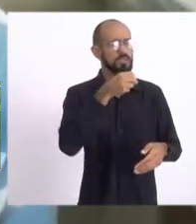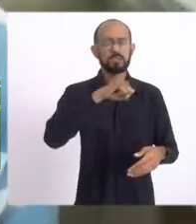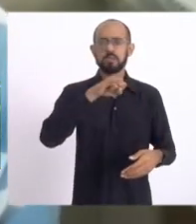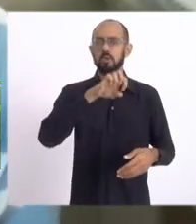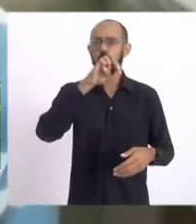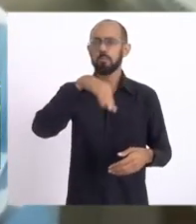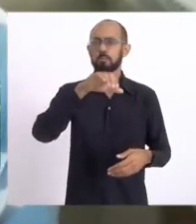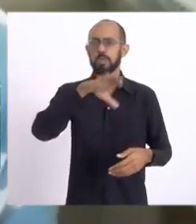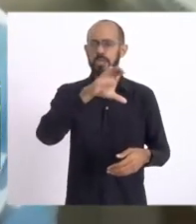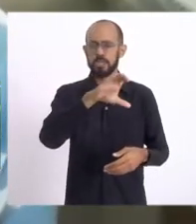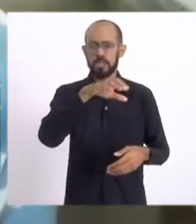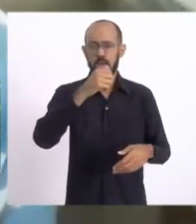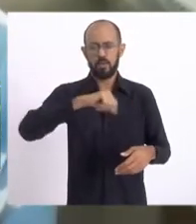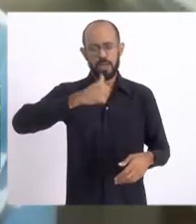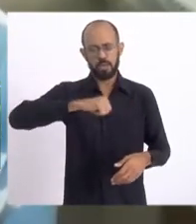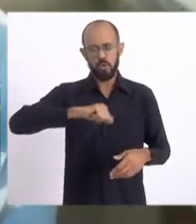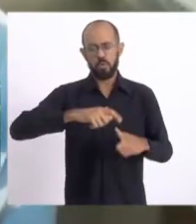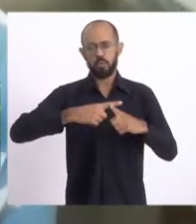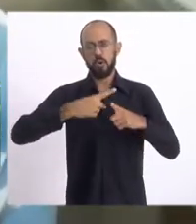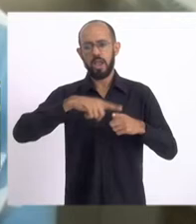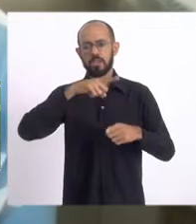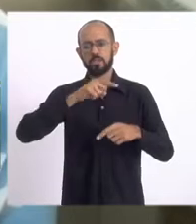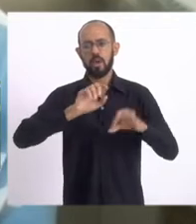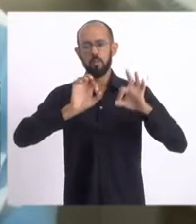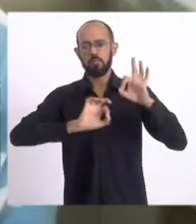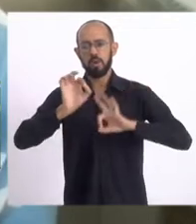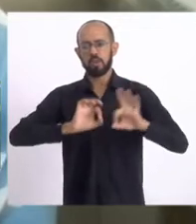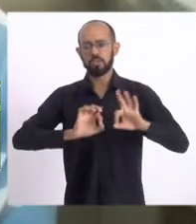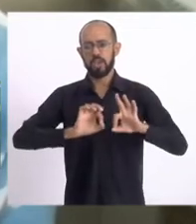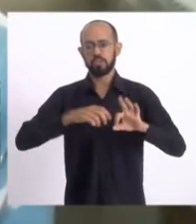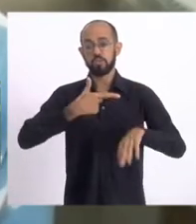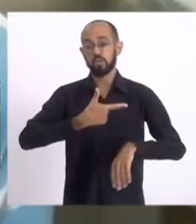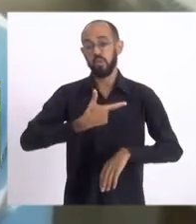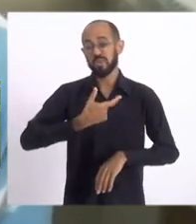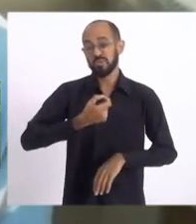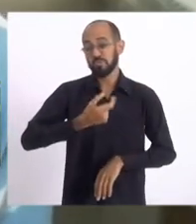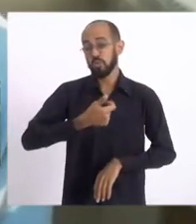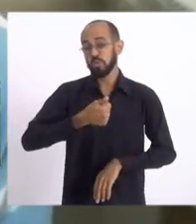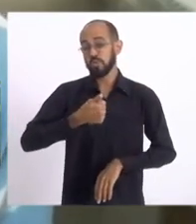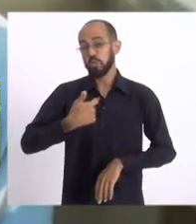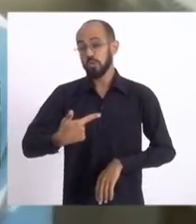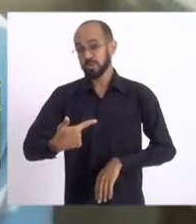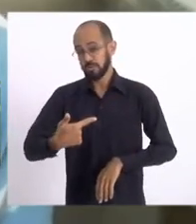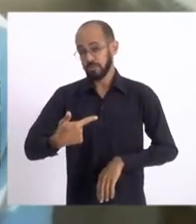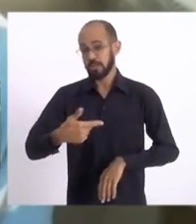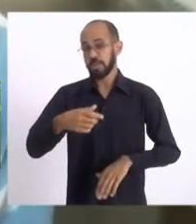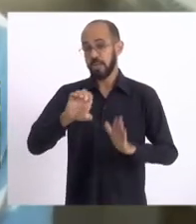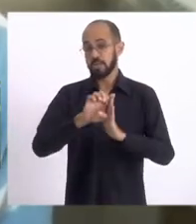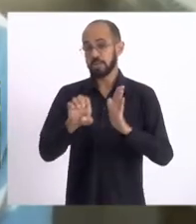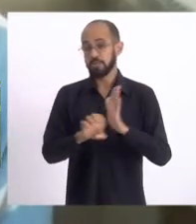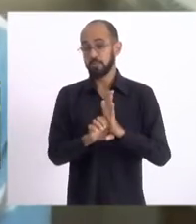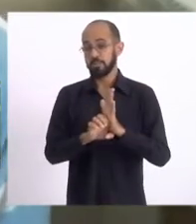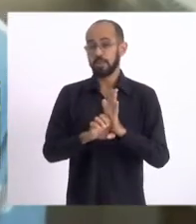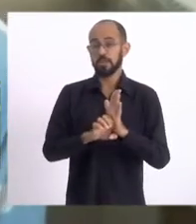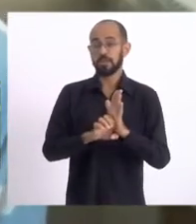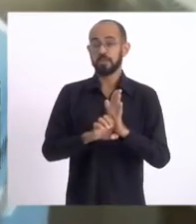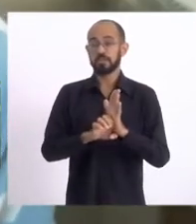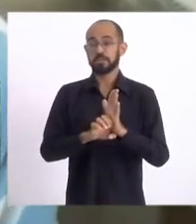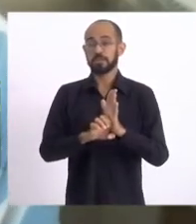Esse é um projeto muito antigo do Robson Leite, de 2012, e essas emendas foram feitas